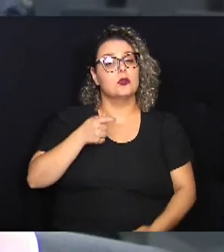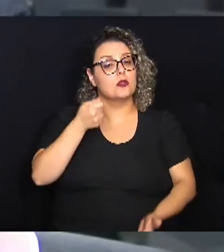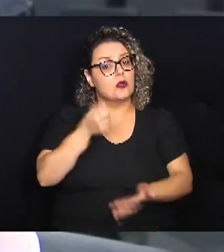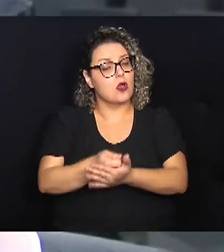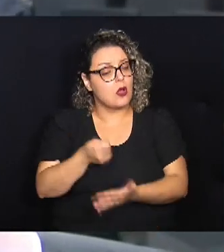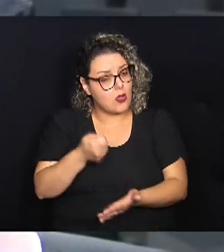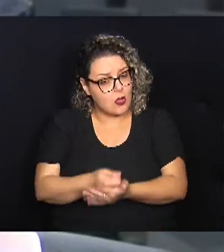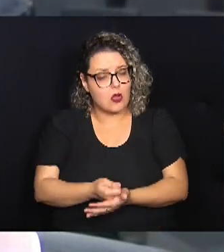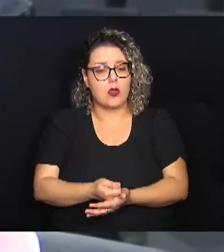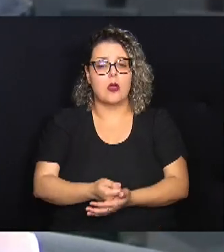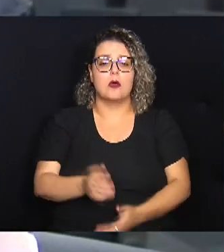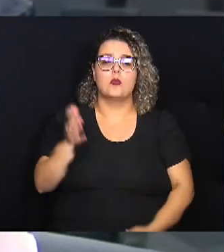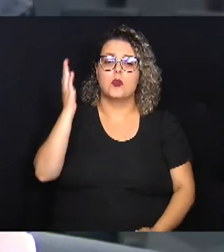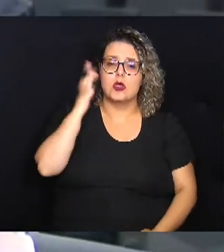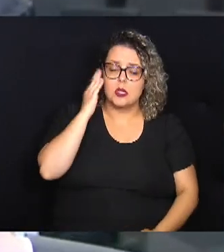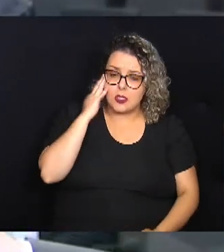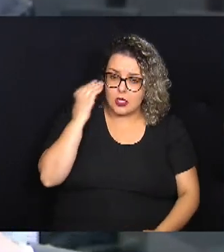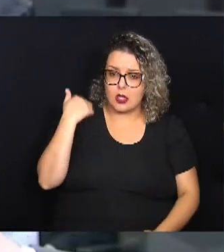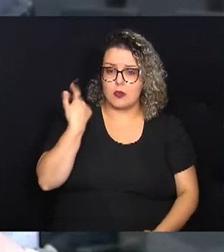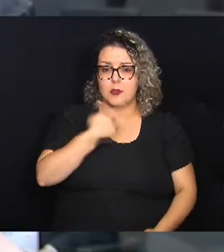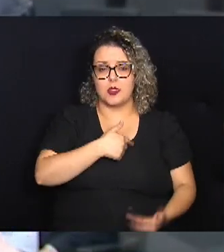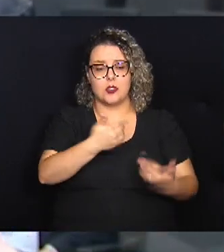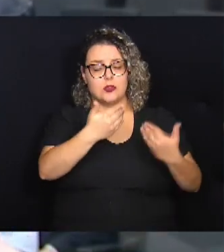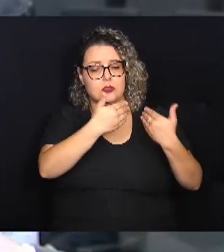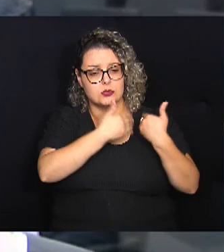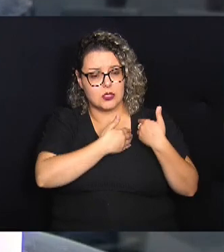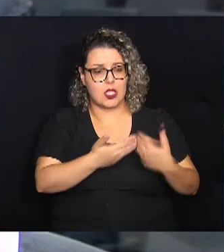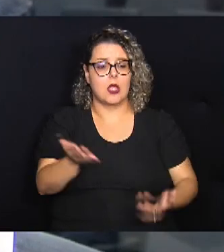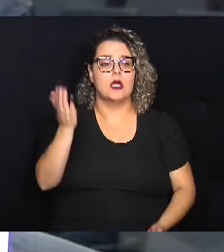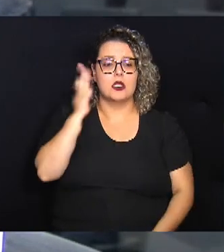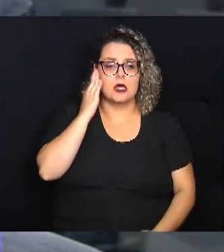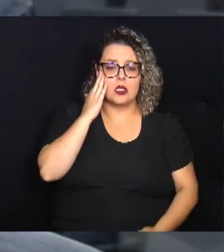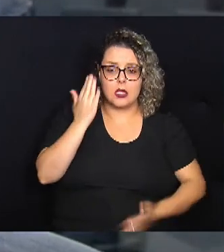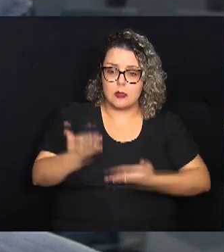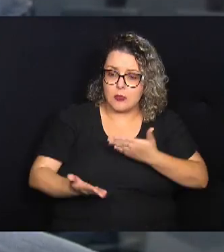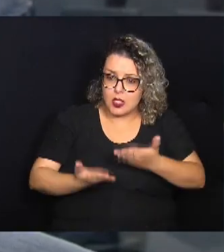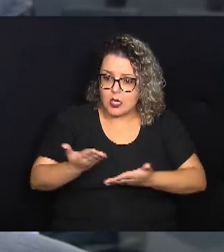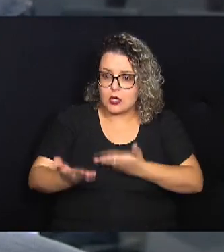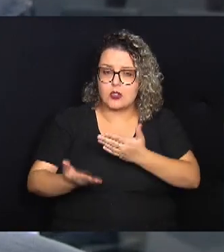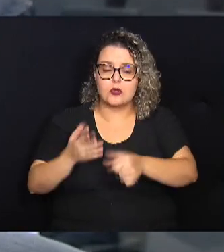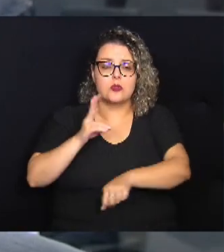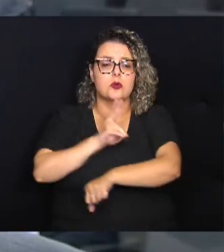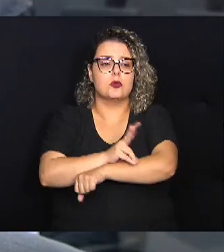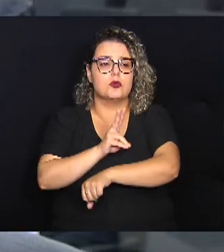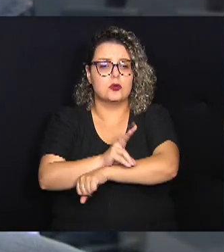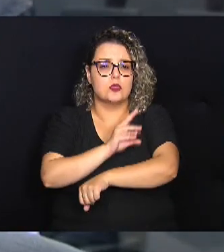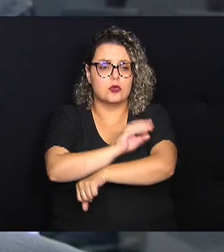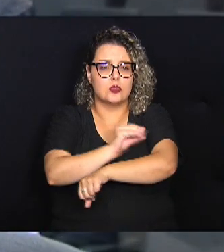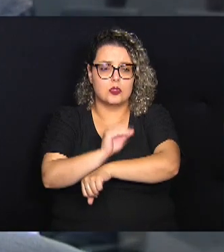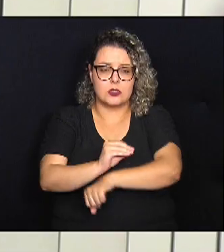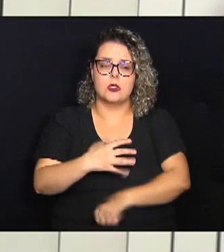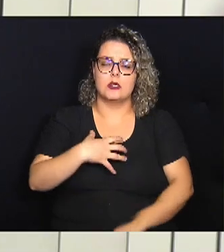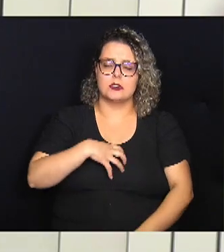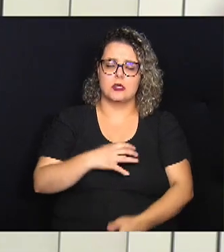poder saber a nossa responsabilidade e saber cuidar dos animais de forma correta.